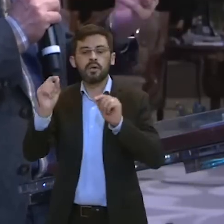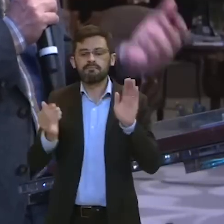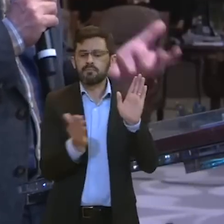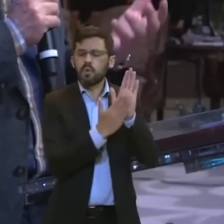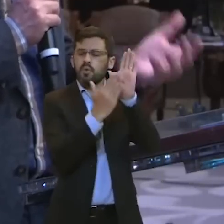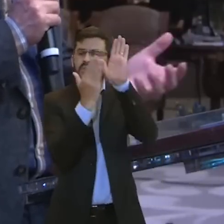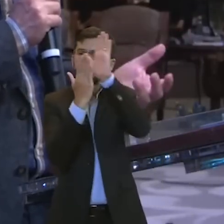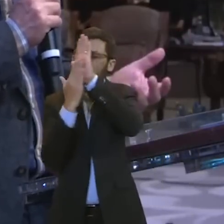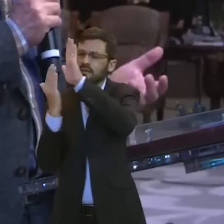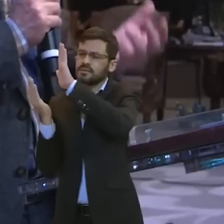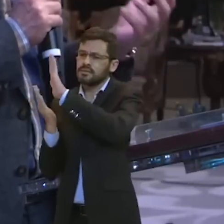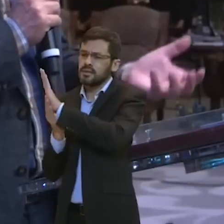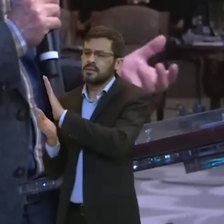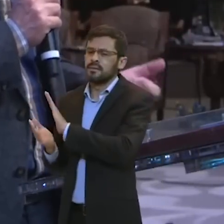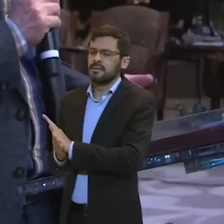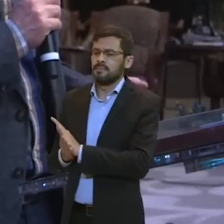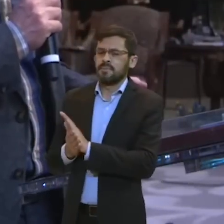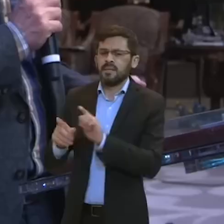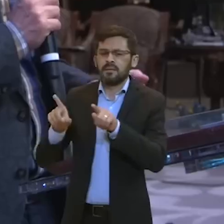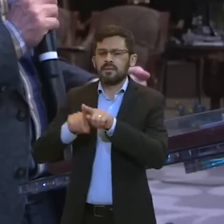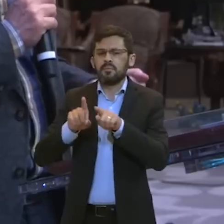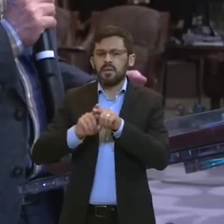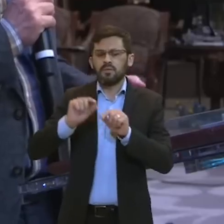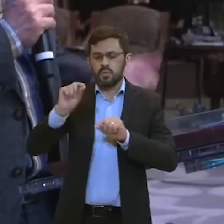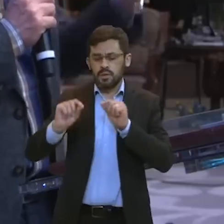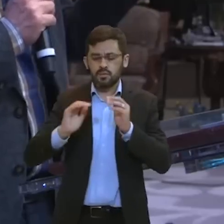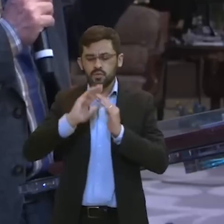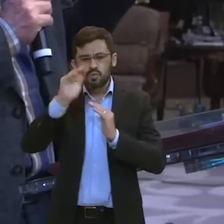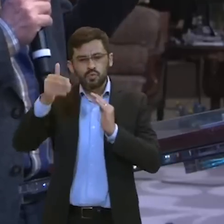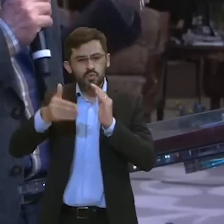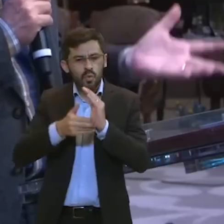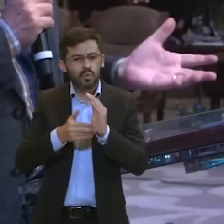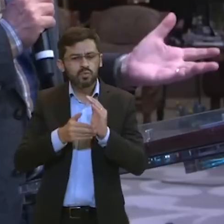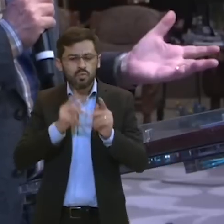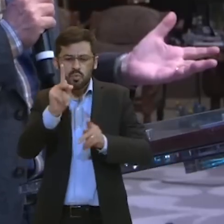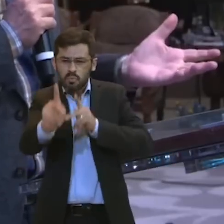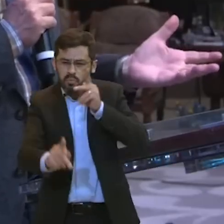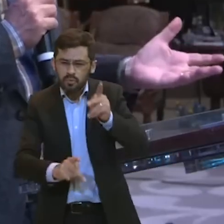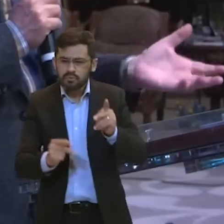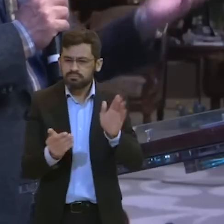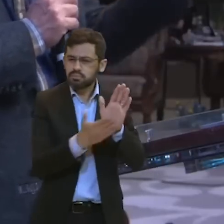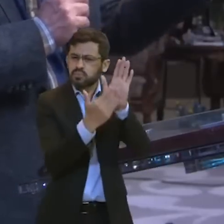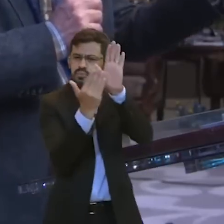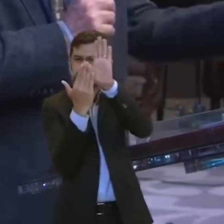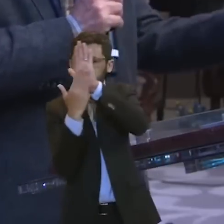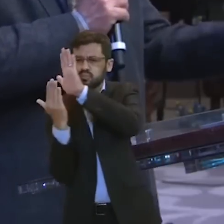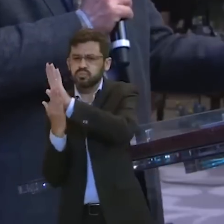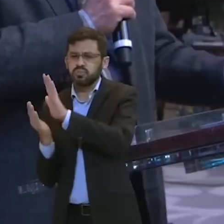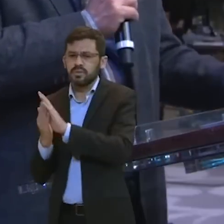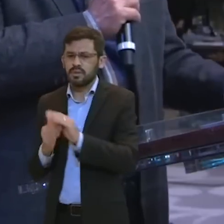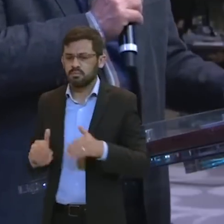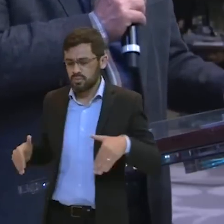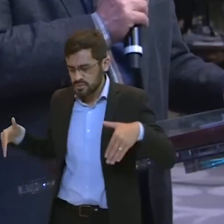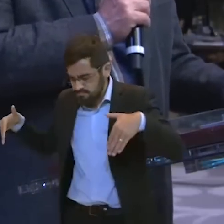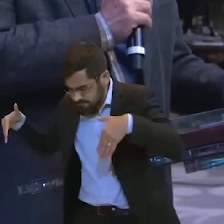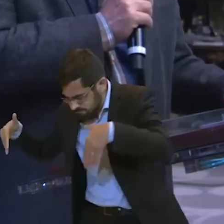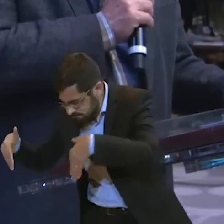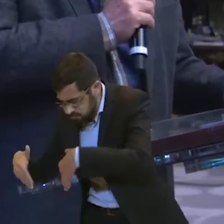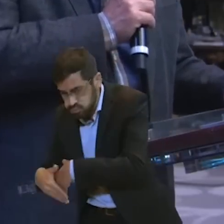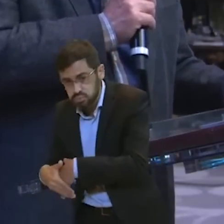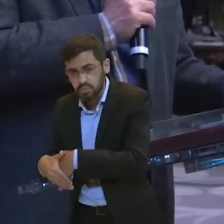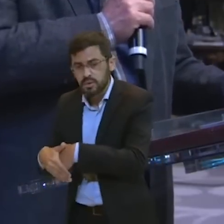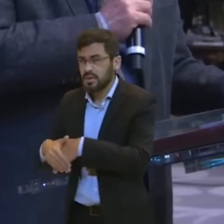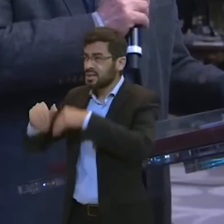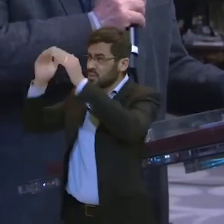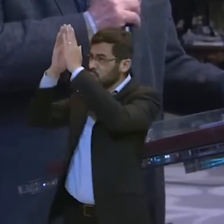o Senhor com as palavras de Davi e do vidente Asaf. E eles o louvaram com alegria e depois inclinaram suas cabeças